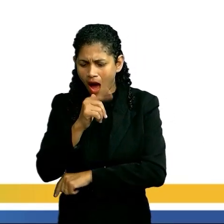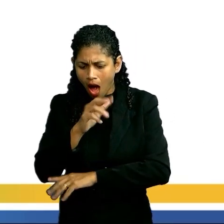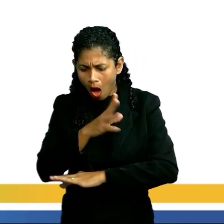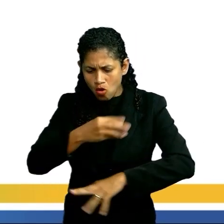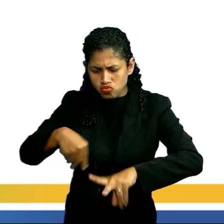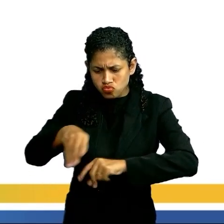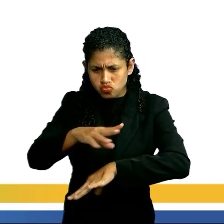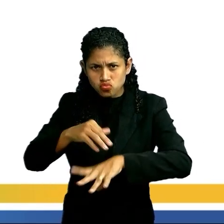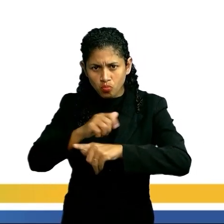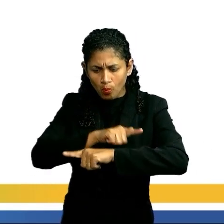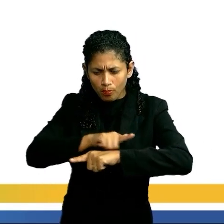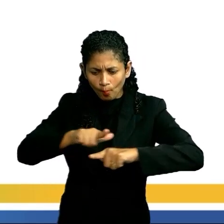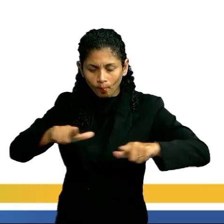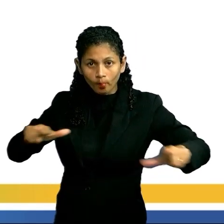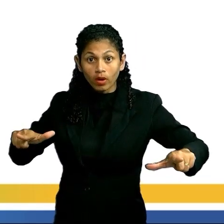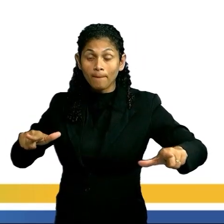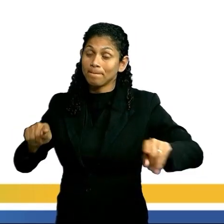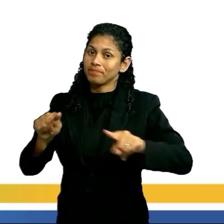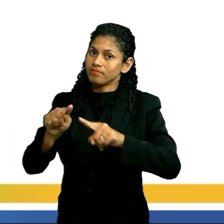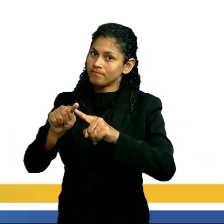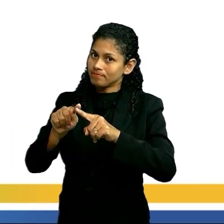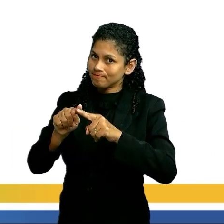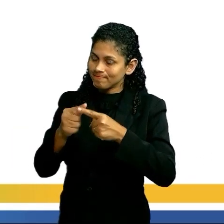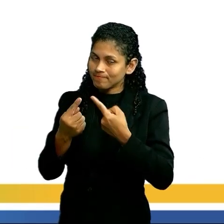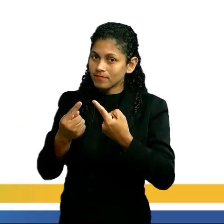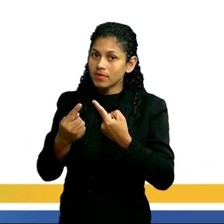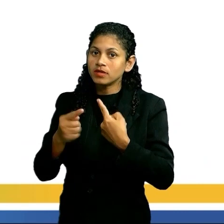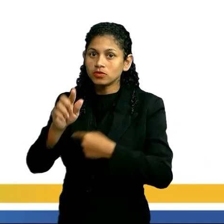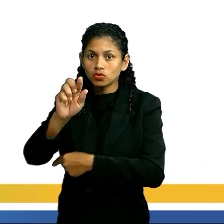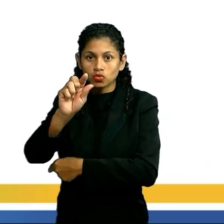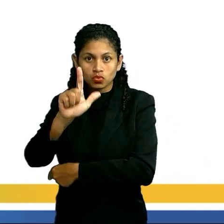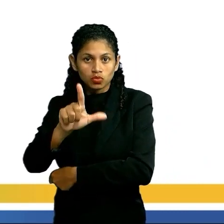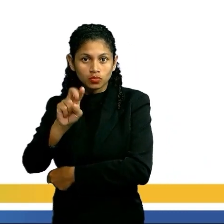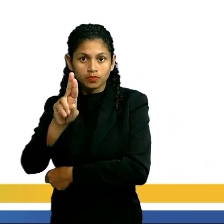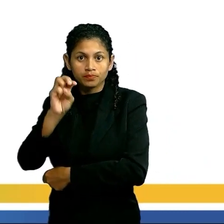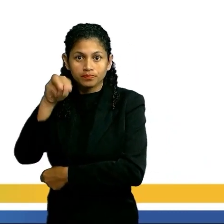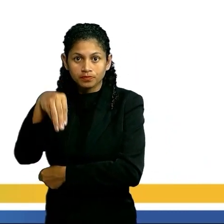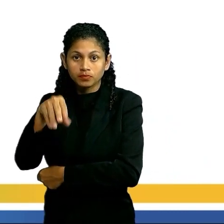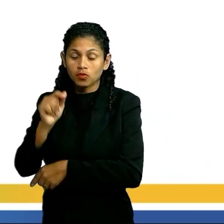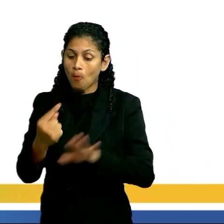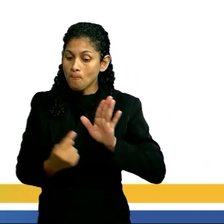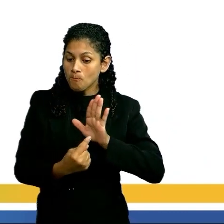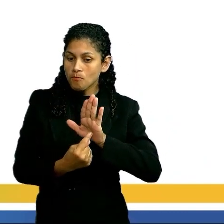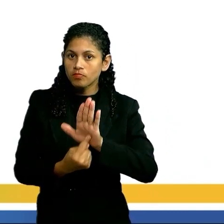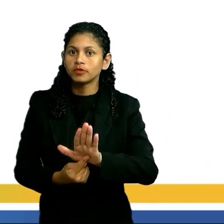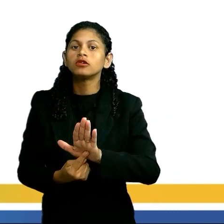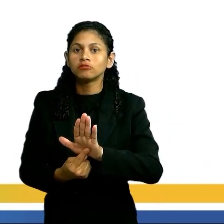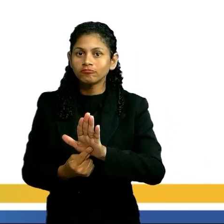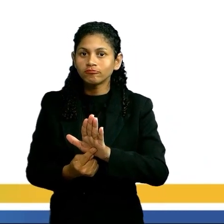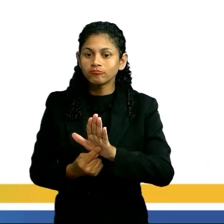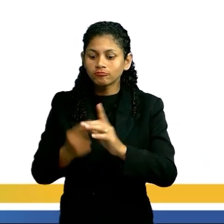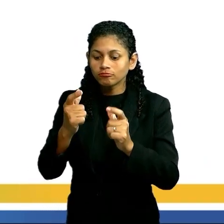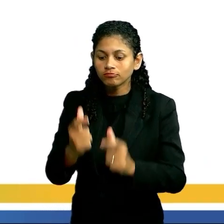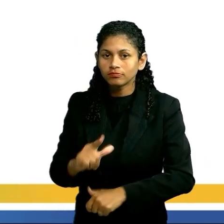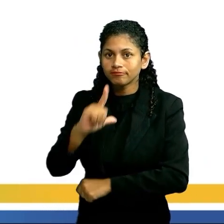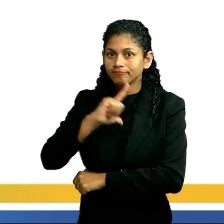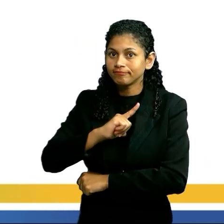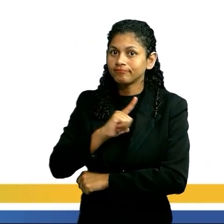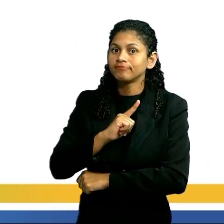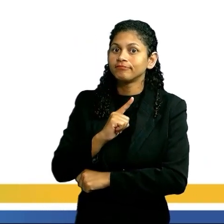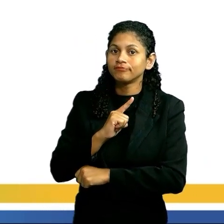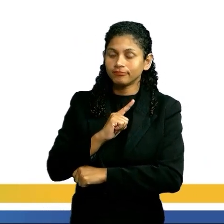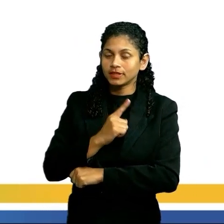a ação dele vai revelar onde é que tinha os vestígios de sangue. Então, a respeito da estrutura